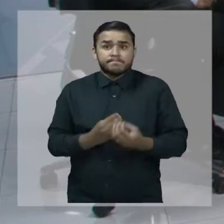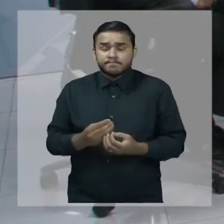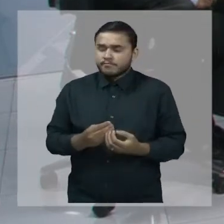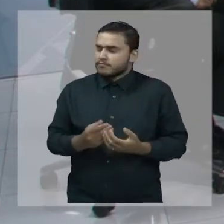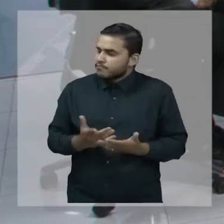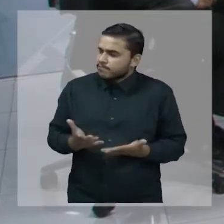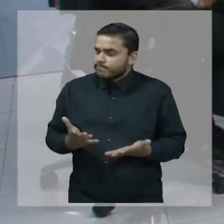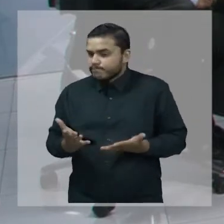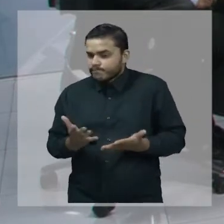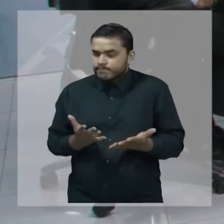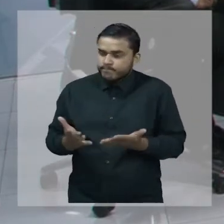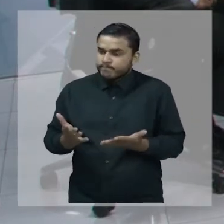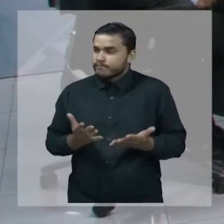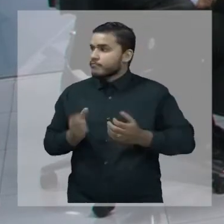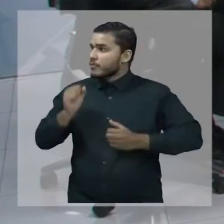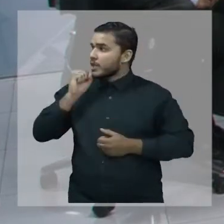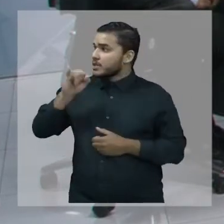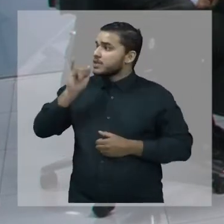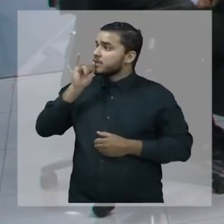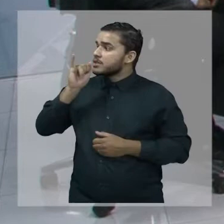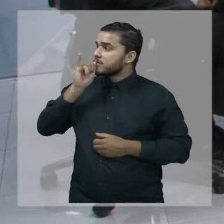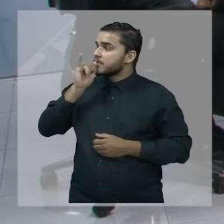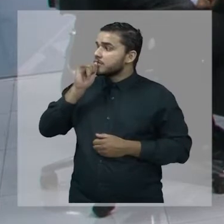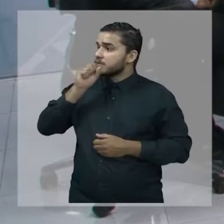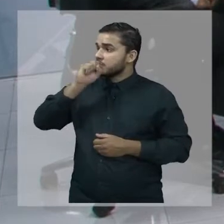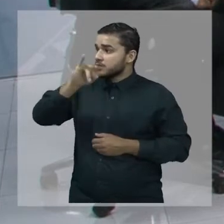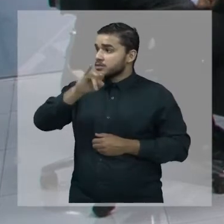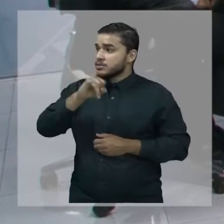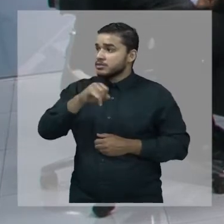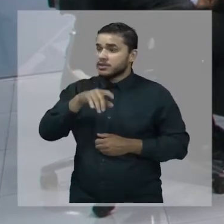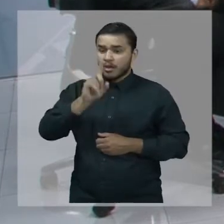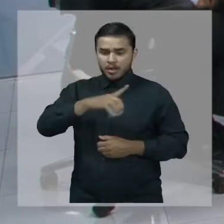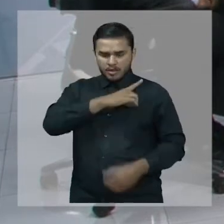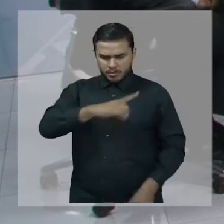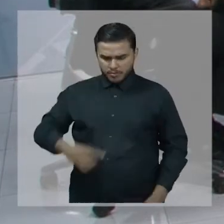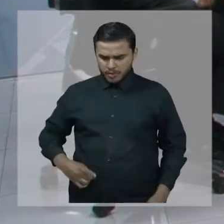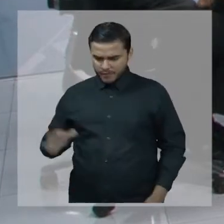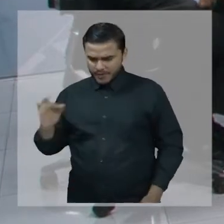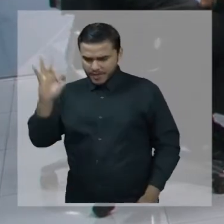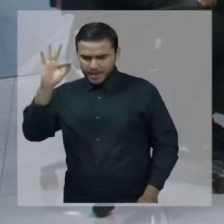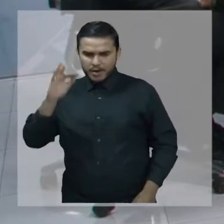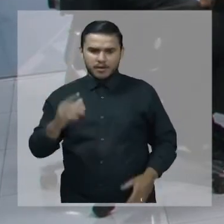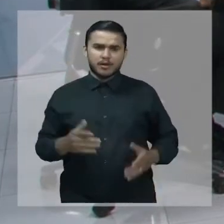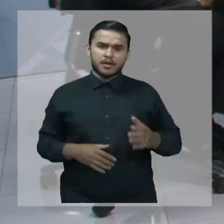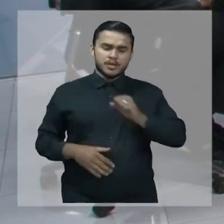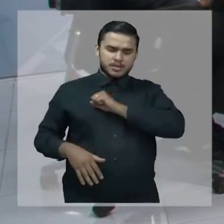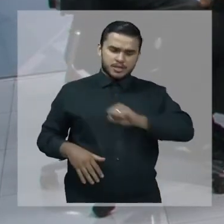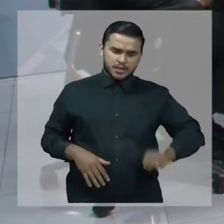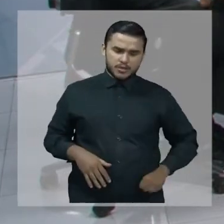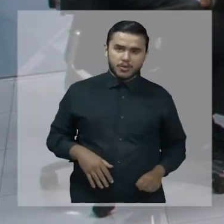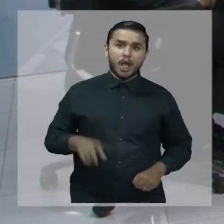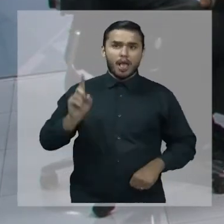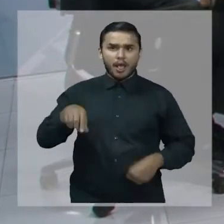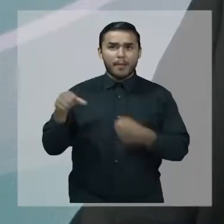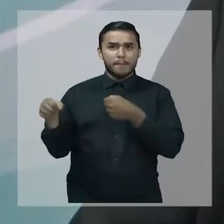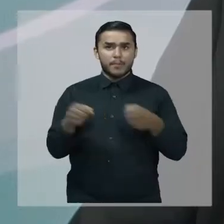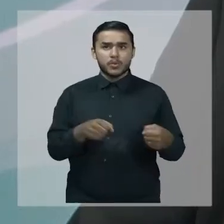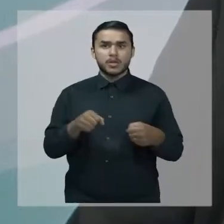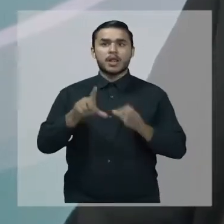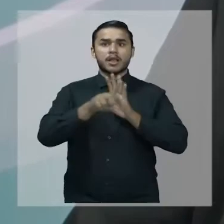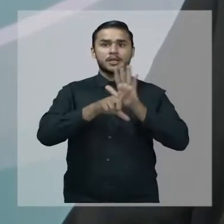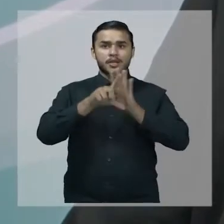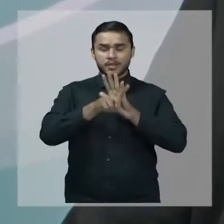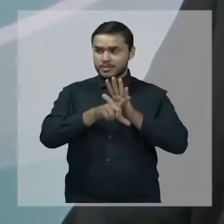intransponíveis, inclusive nessas corporações. Na hora que for mexer com o poder legislativo, e para poder fazer tem que